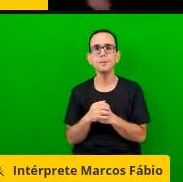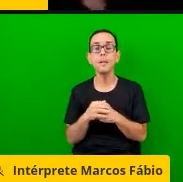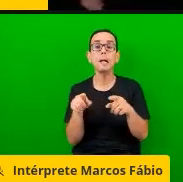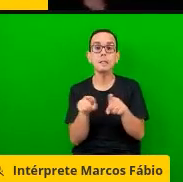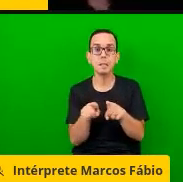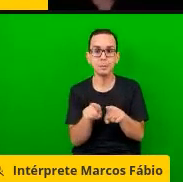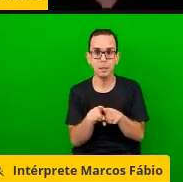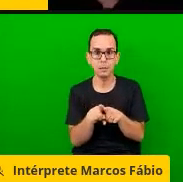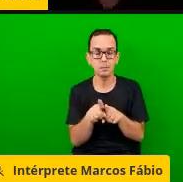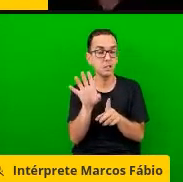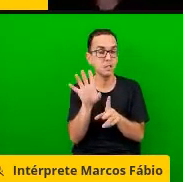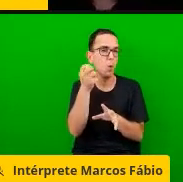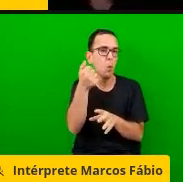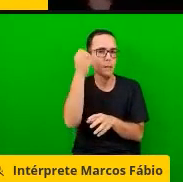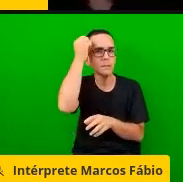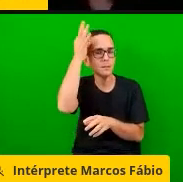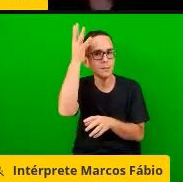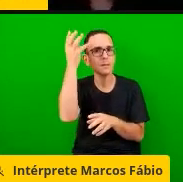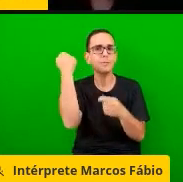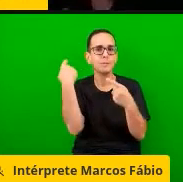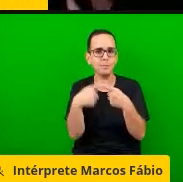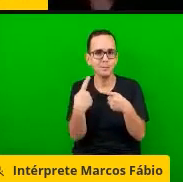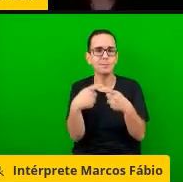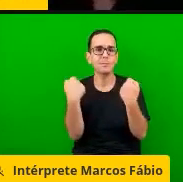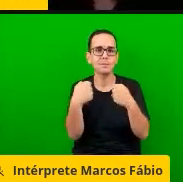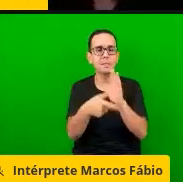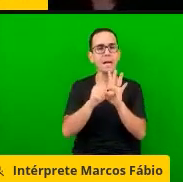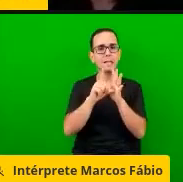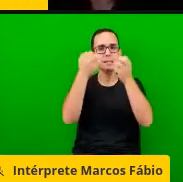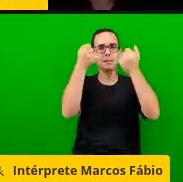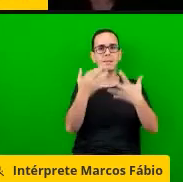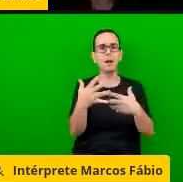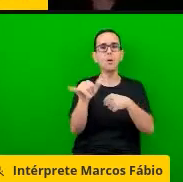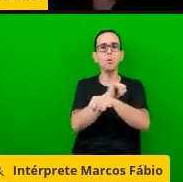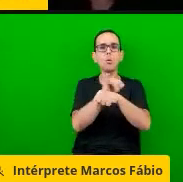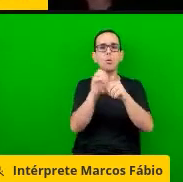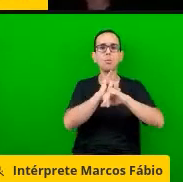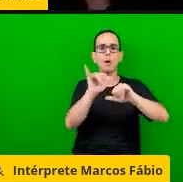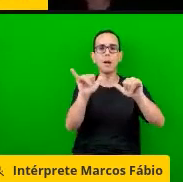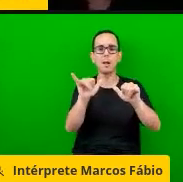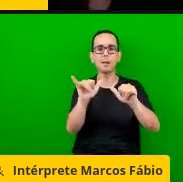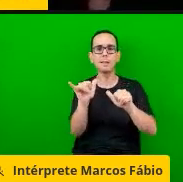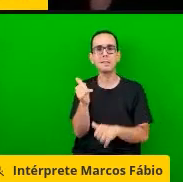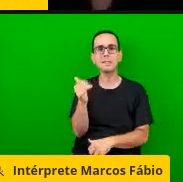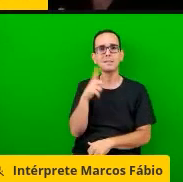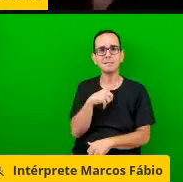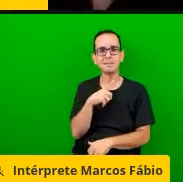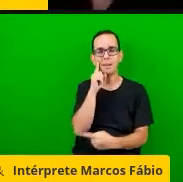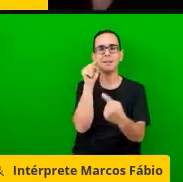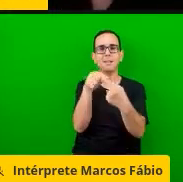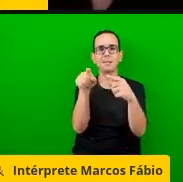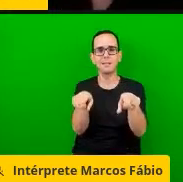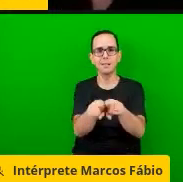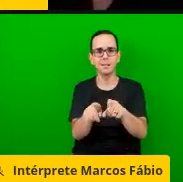vou esquecendo. Mas a gente precisa primeiro, antes de começar a falar do referencial, os nossos repasses iniciais. A gente sempre faz isso toda a formação, né? Então,